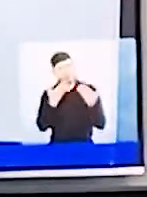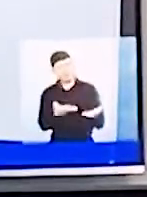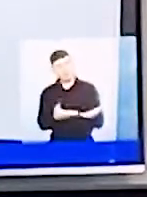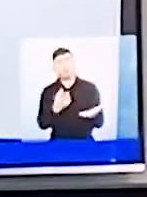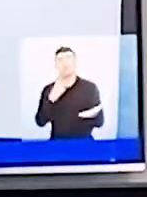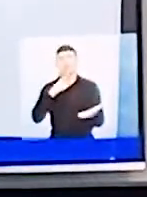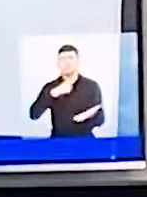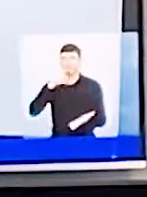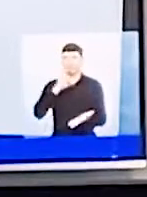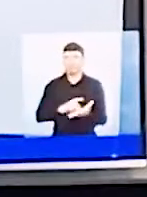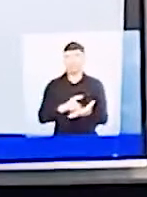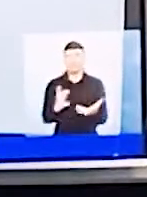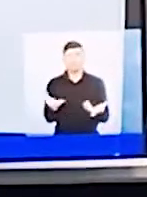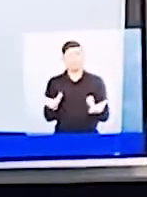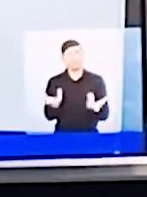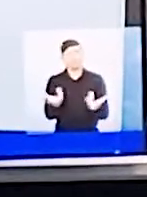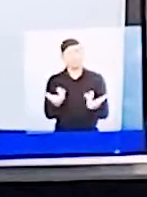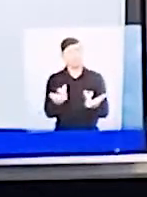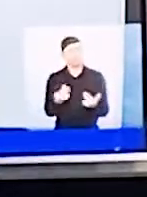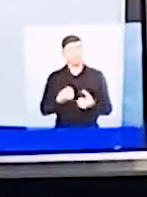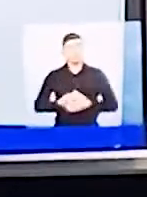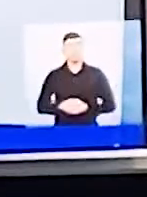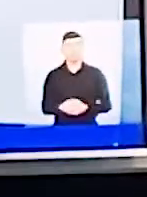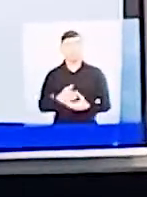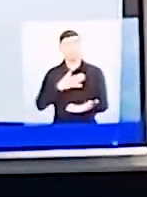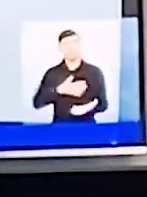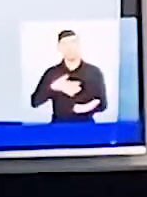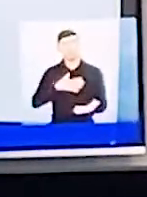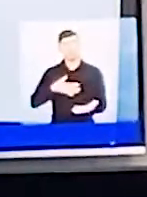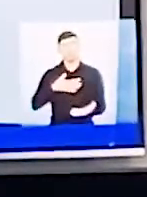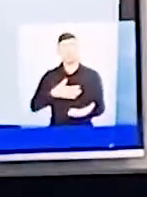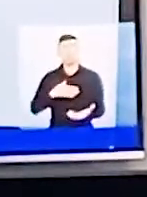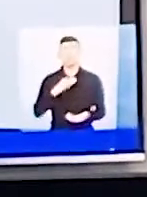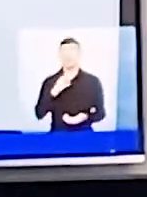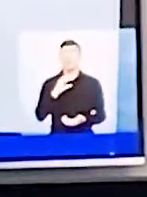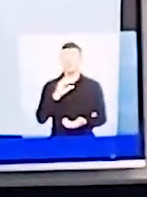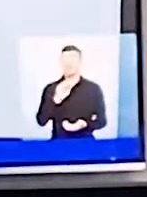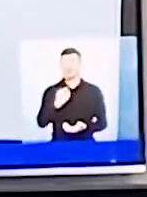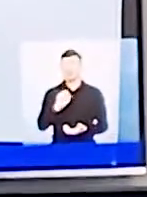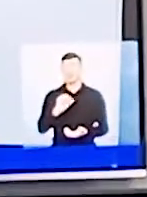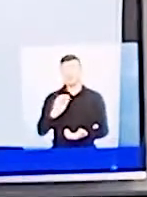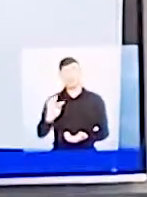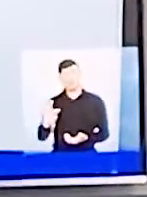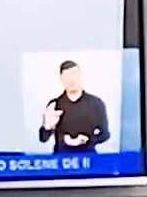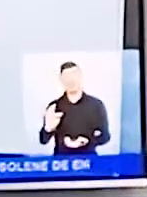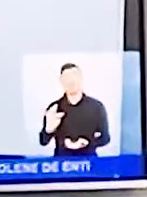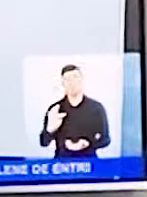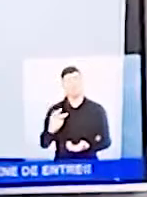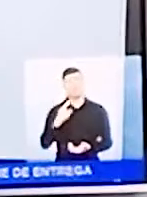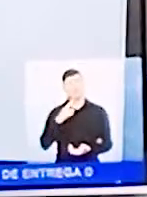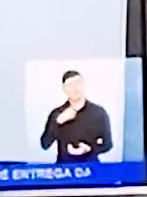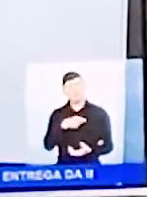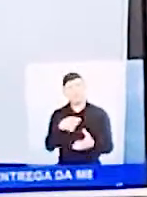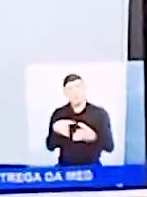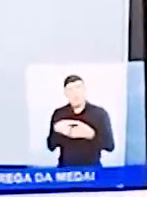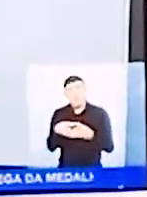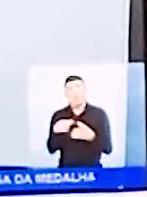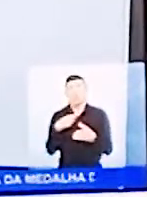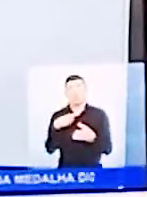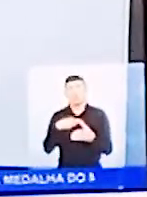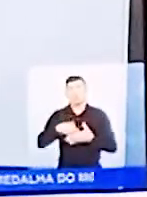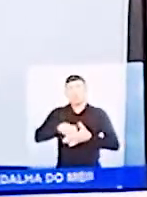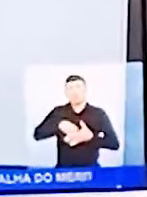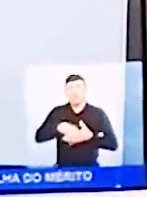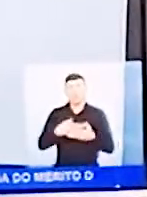mercado. Orgulho da FCF Social, onde realiza e leva futebol de base, Deus, aos mais